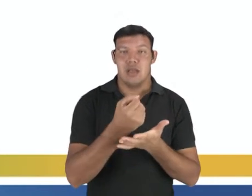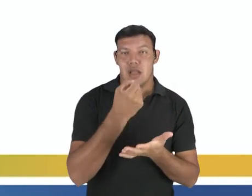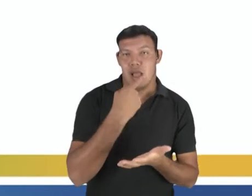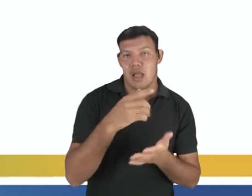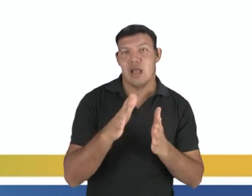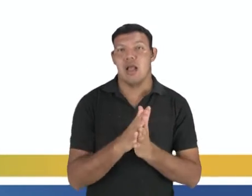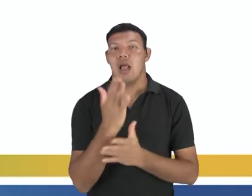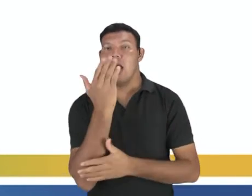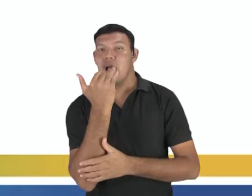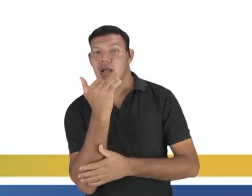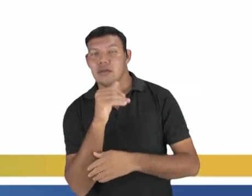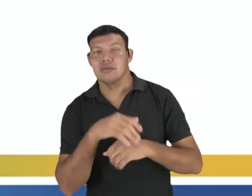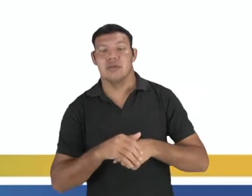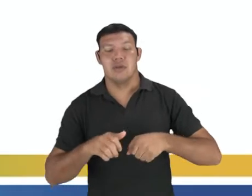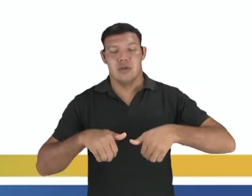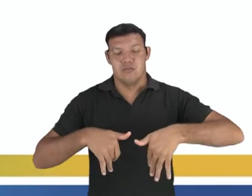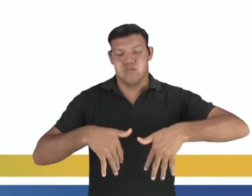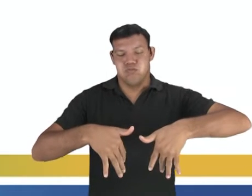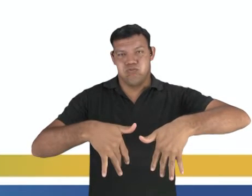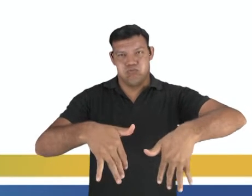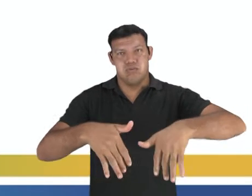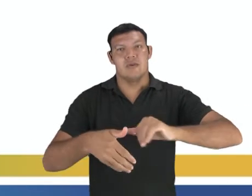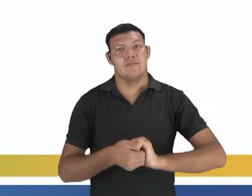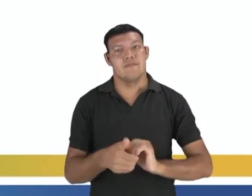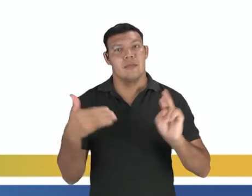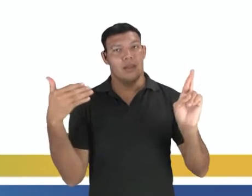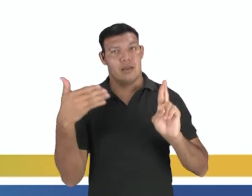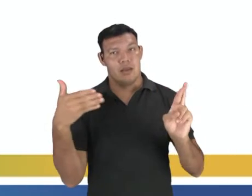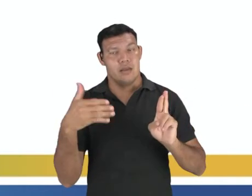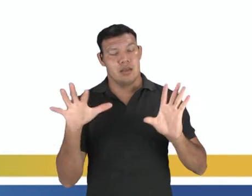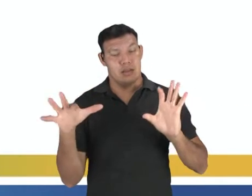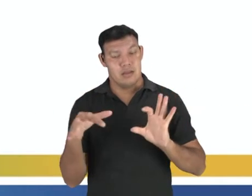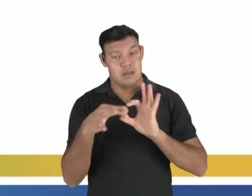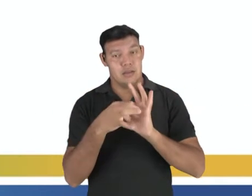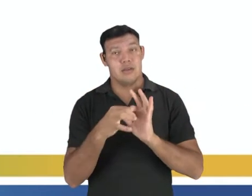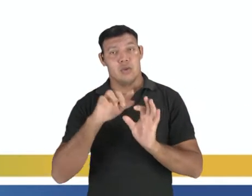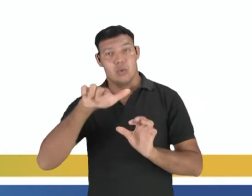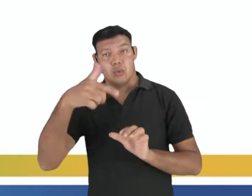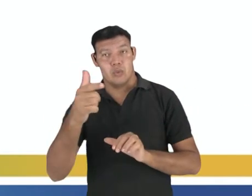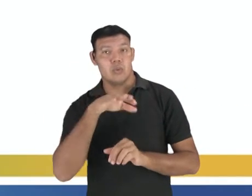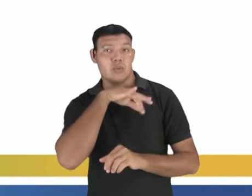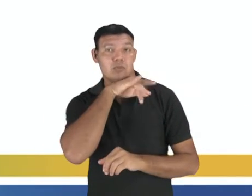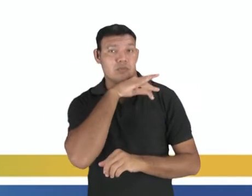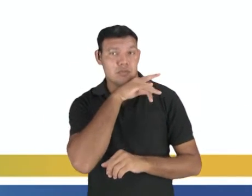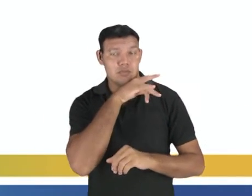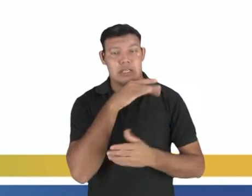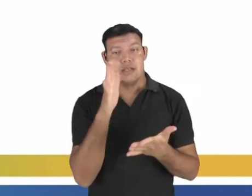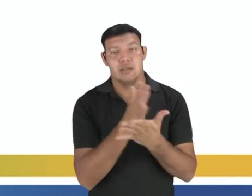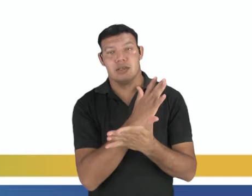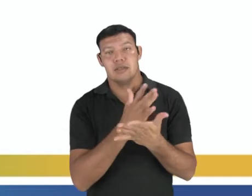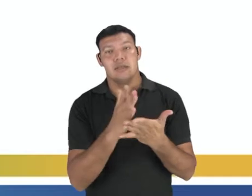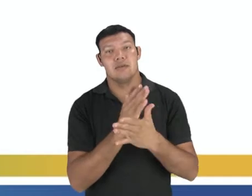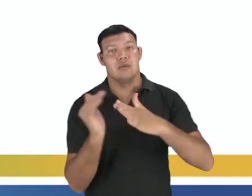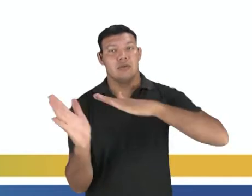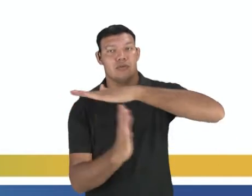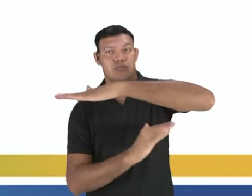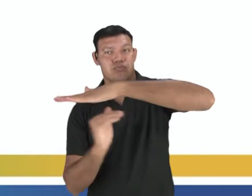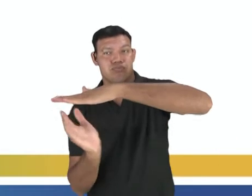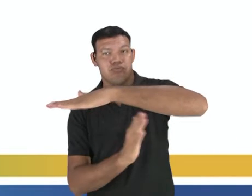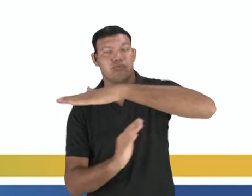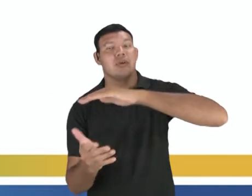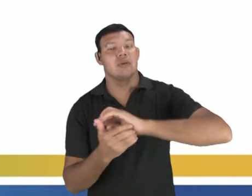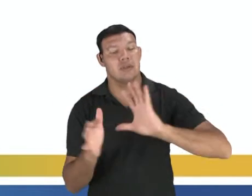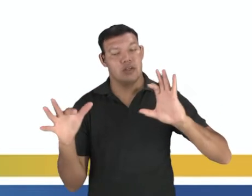para fertilizantes também. E em relação à associação com outros seres, é que algumas algas podem acabar